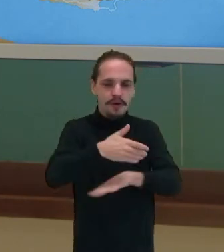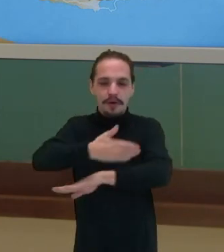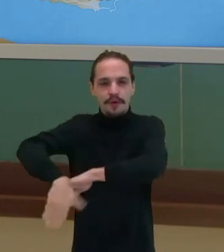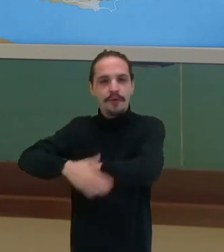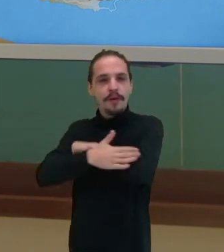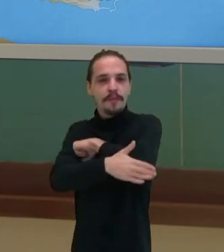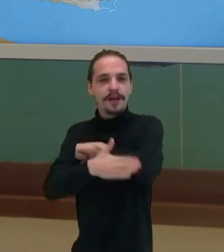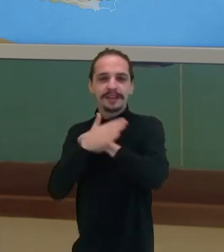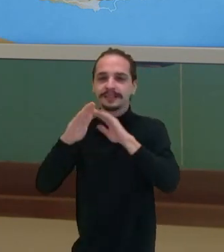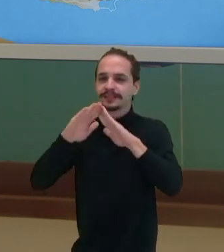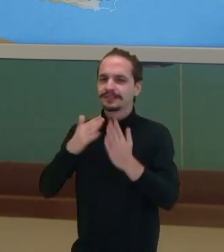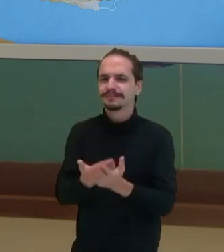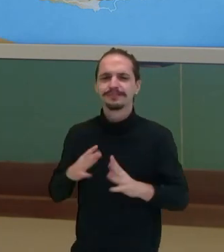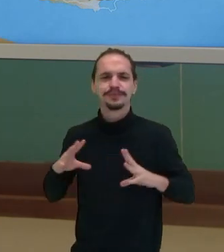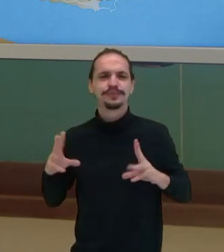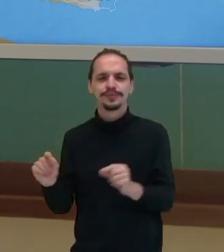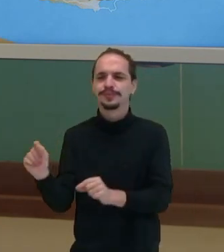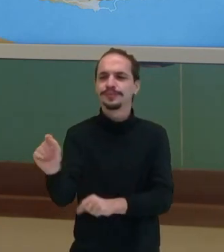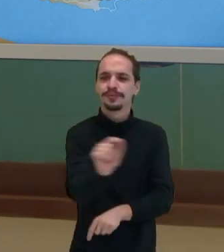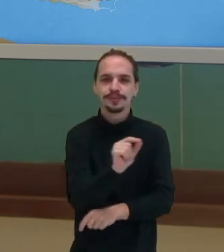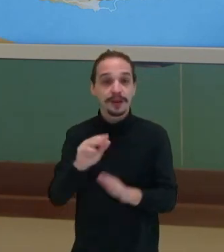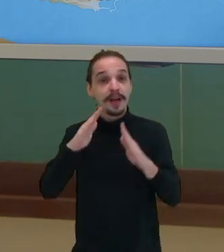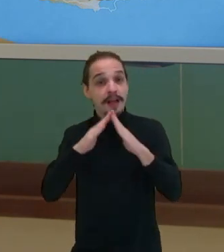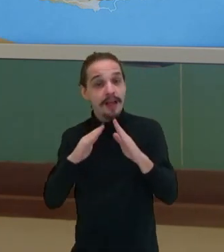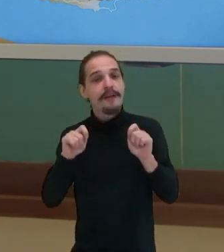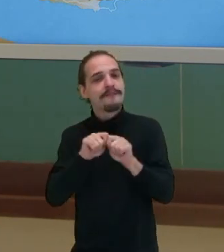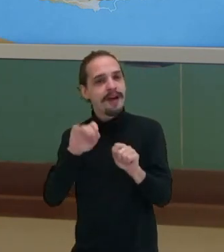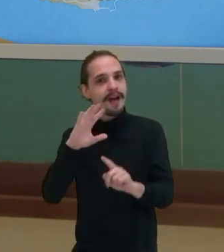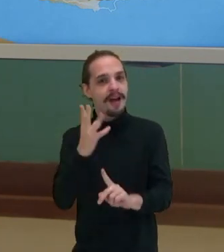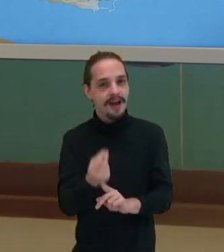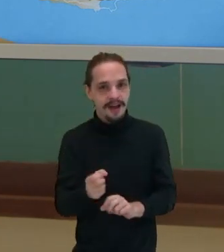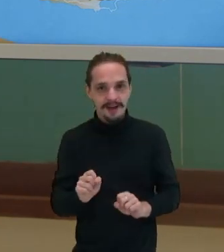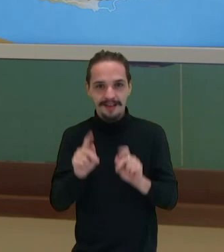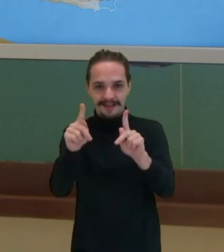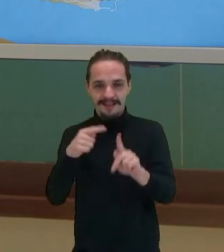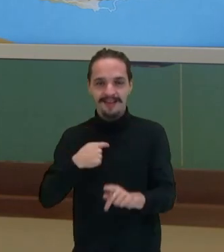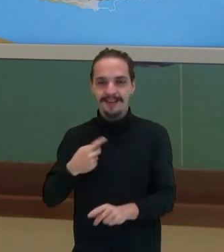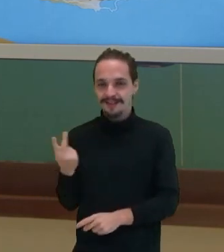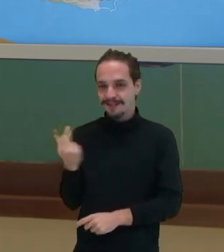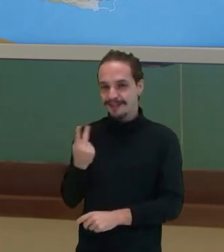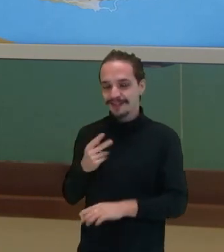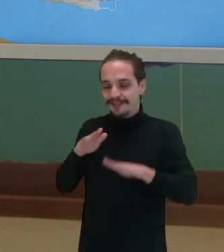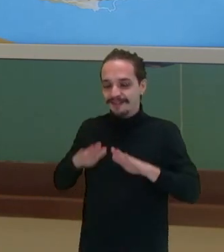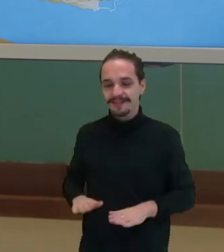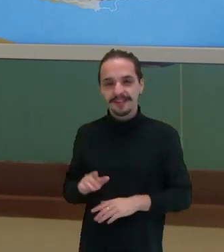na escola, né? Em casa, façam arte, tá bom? Eu e Felipe ficamos por aqui.